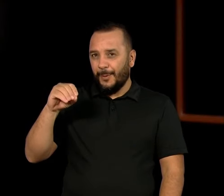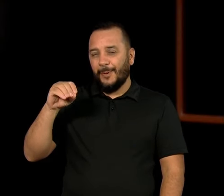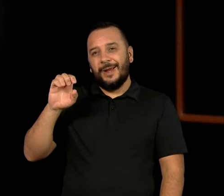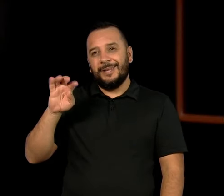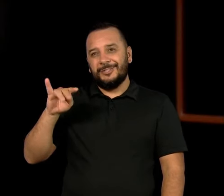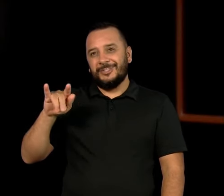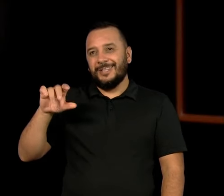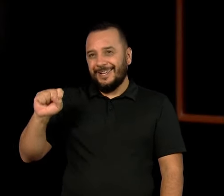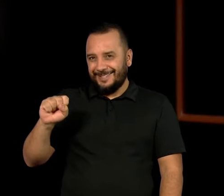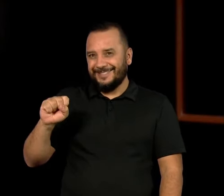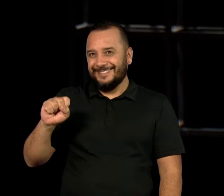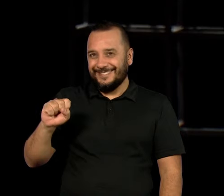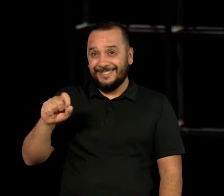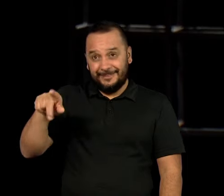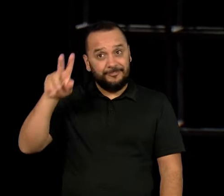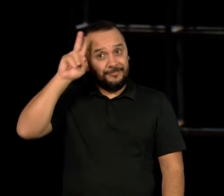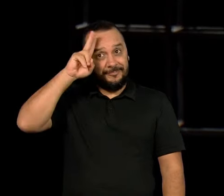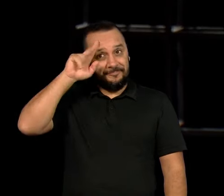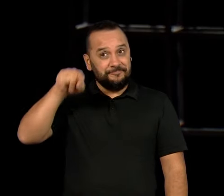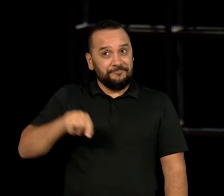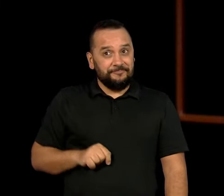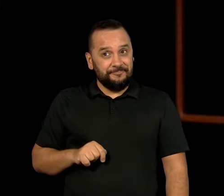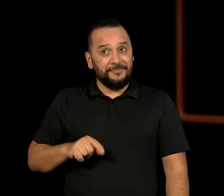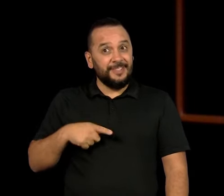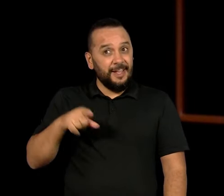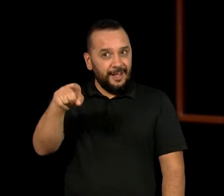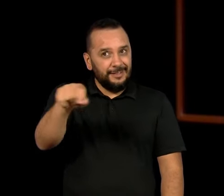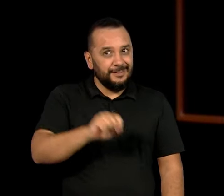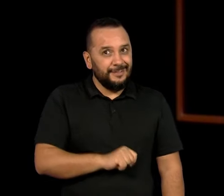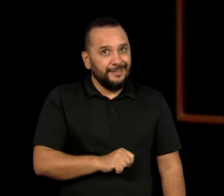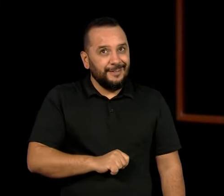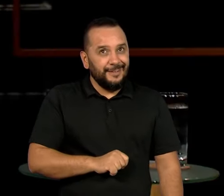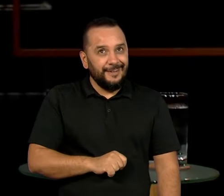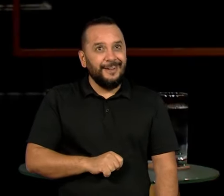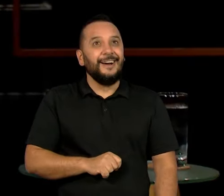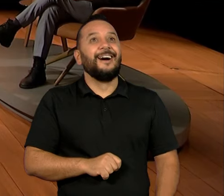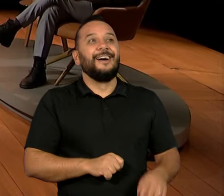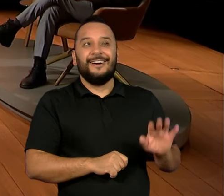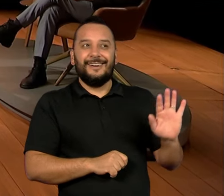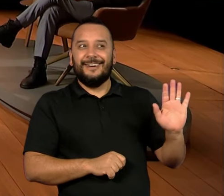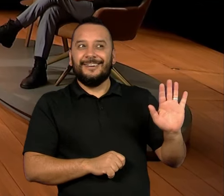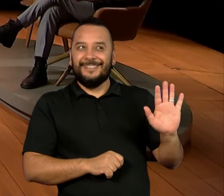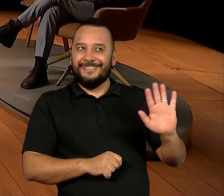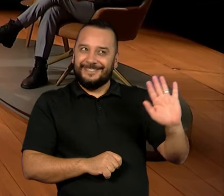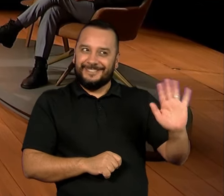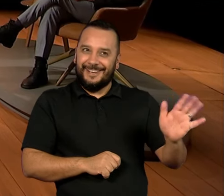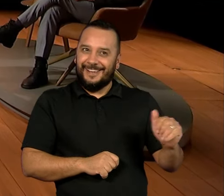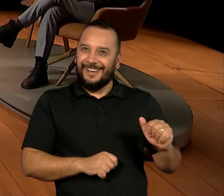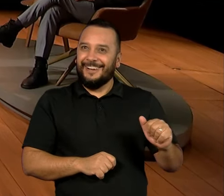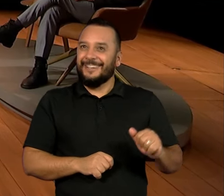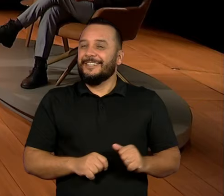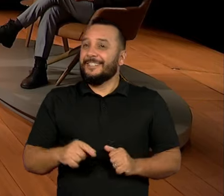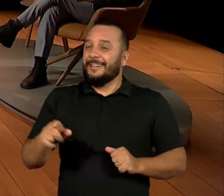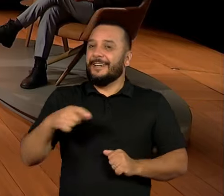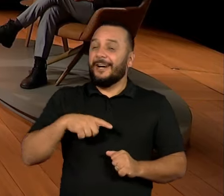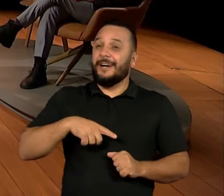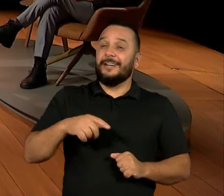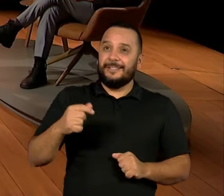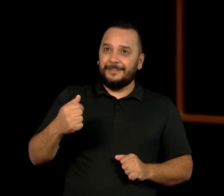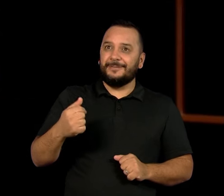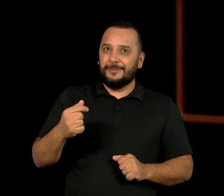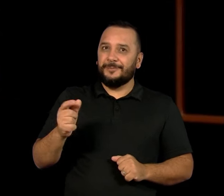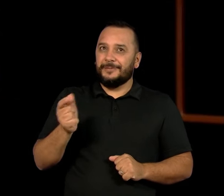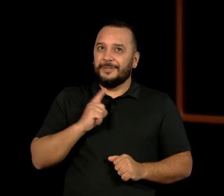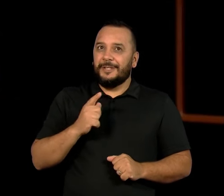Tá na ficha de vocês aí? Não, né? Isso é novidade. E algum dia eu tenho